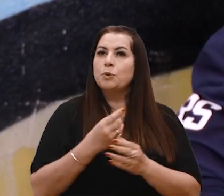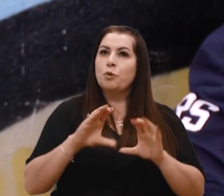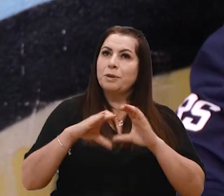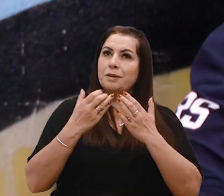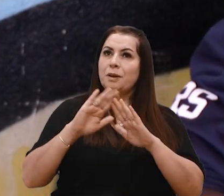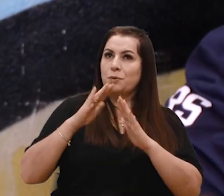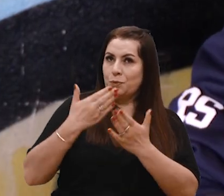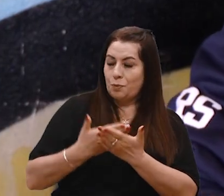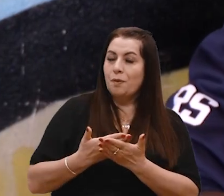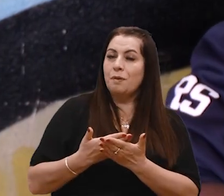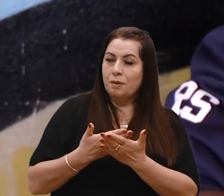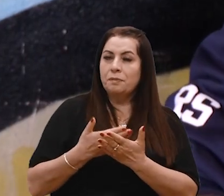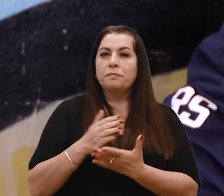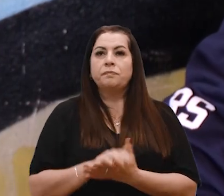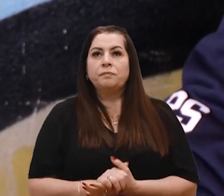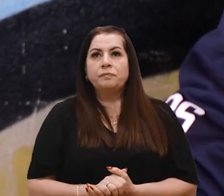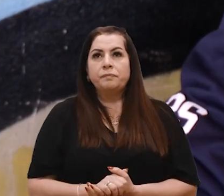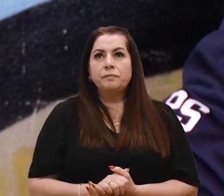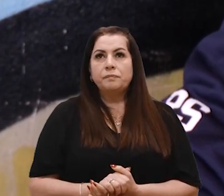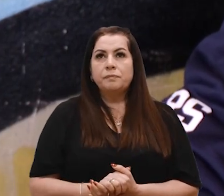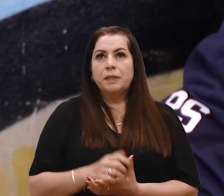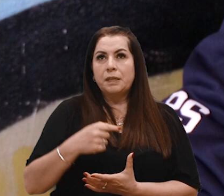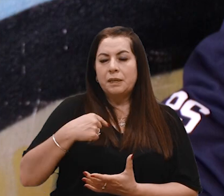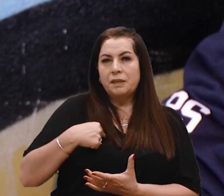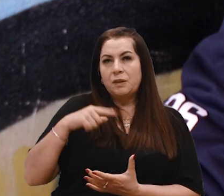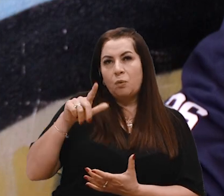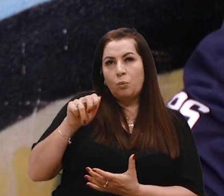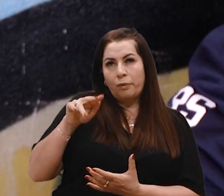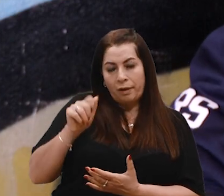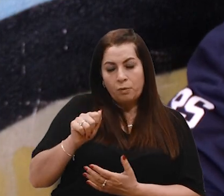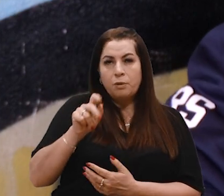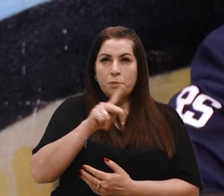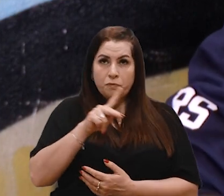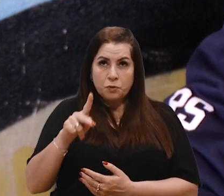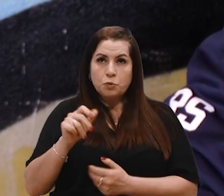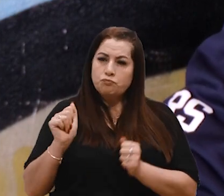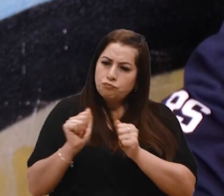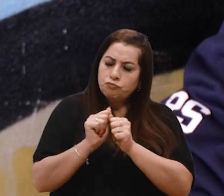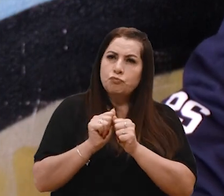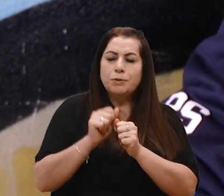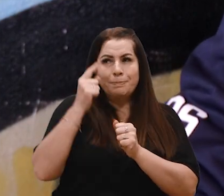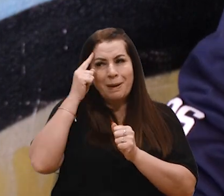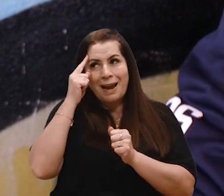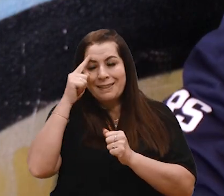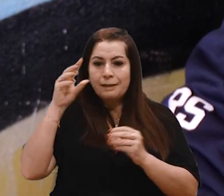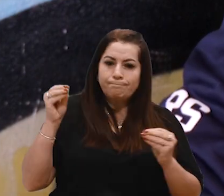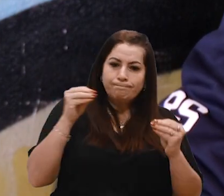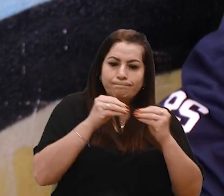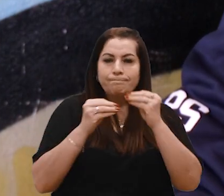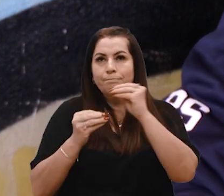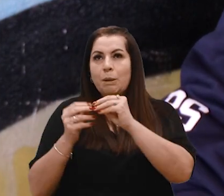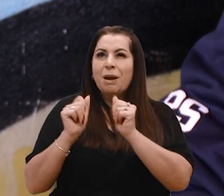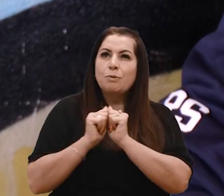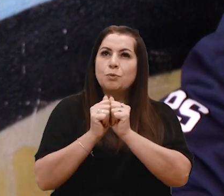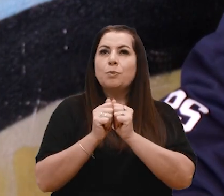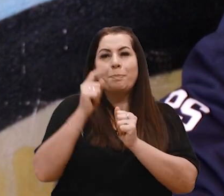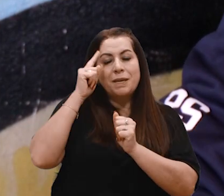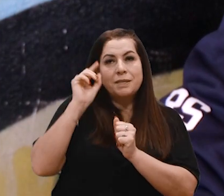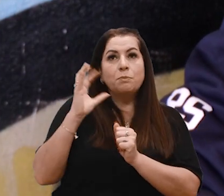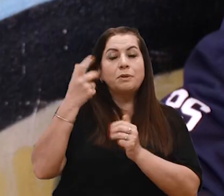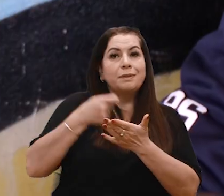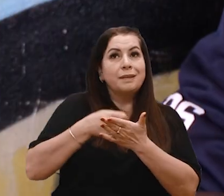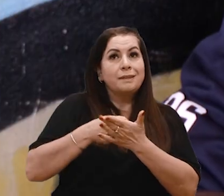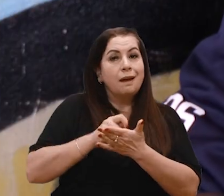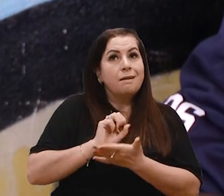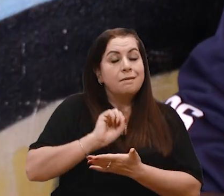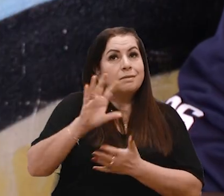para a nossa comunidade escolar, né? Então, eu, a Laura, juntamente com o professor, a gente se juntou às ideias e